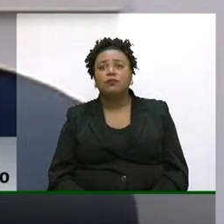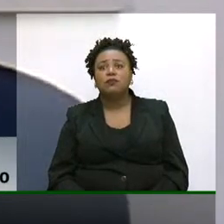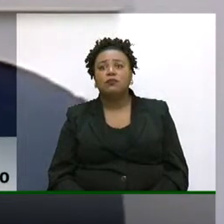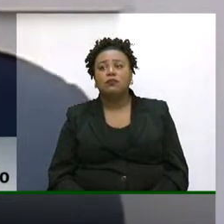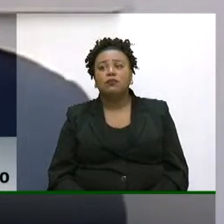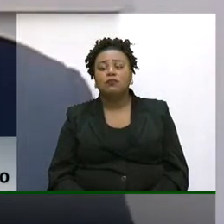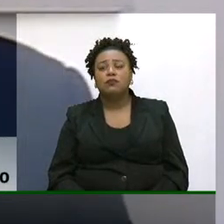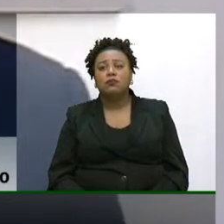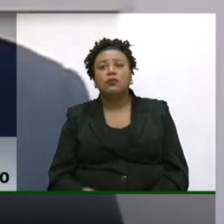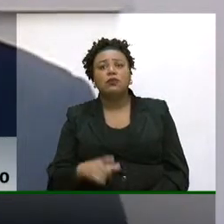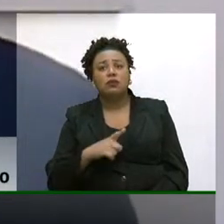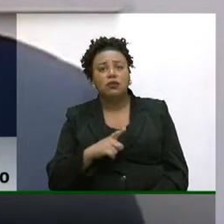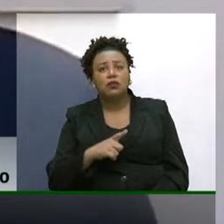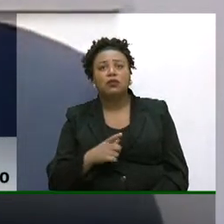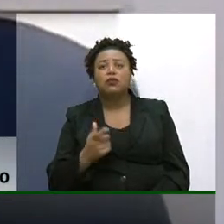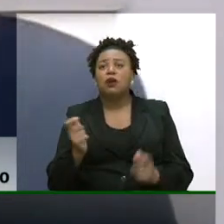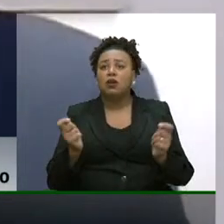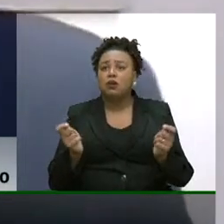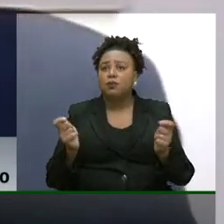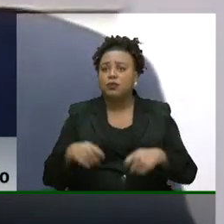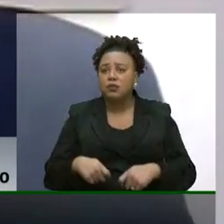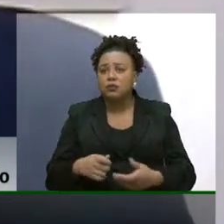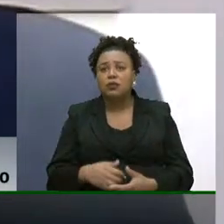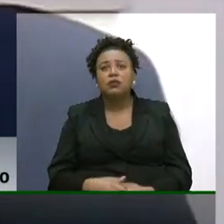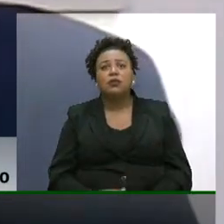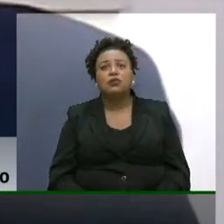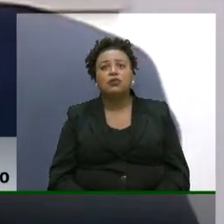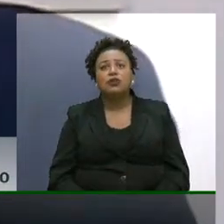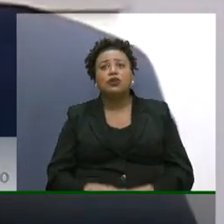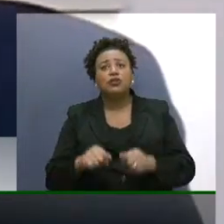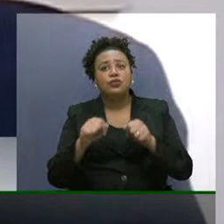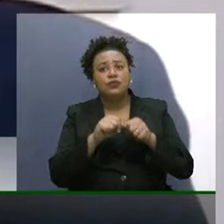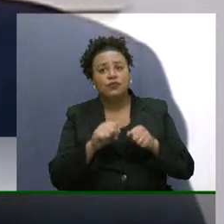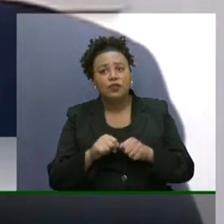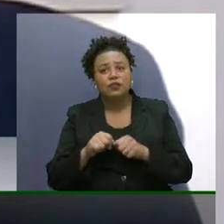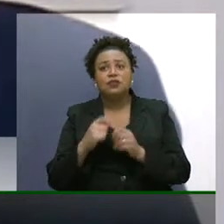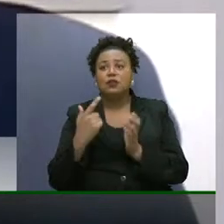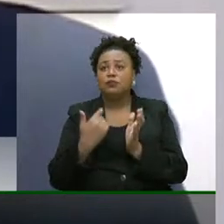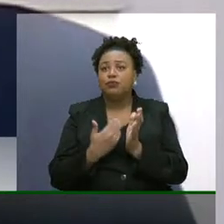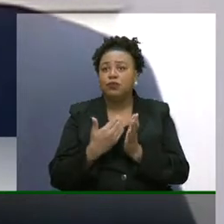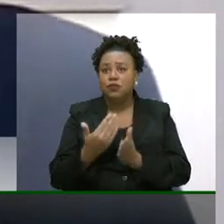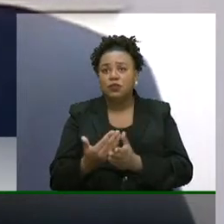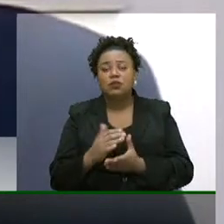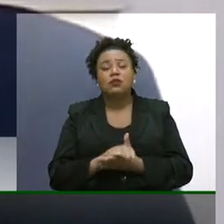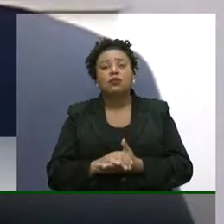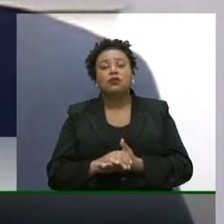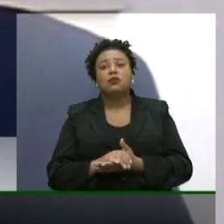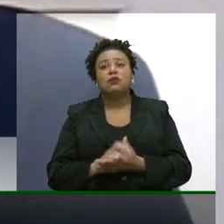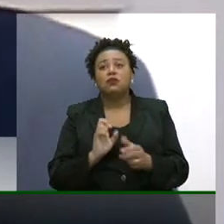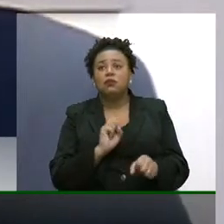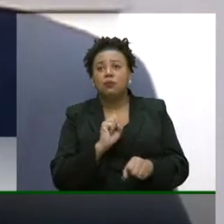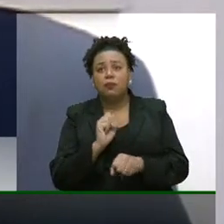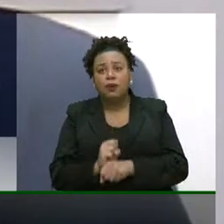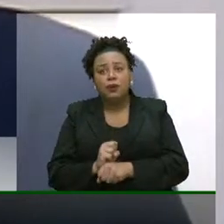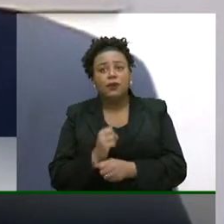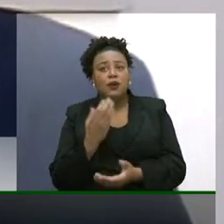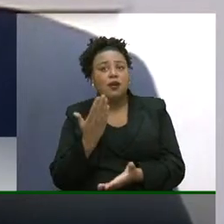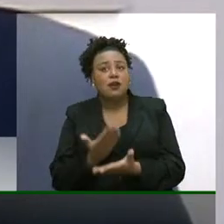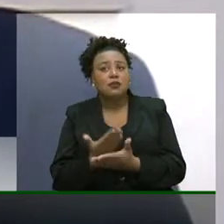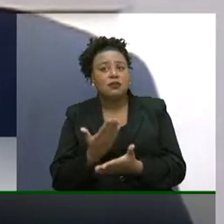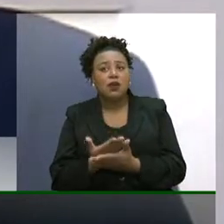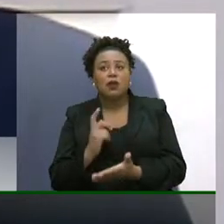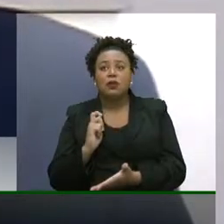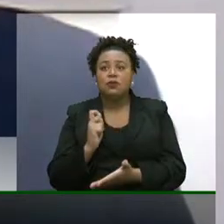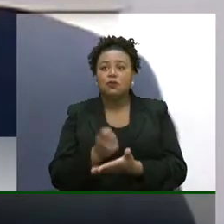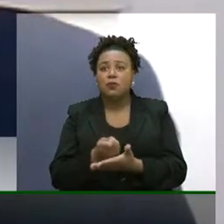buscando contemplar a possibilidade de fazermos, desde o início da paralisação das aulas, um